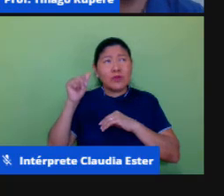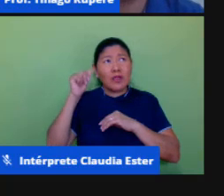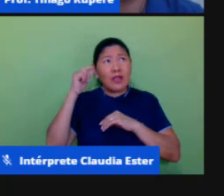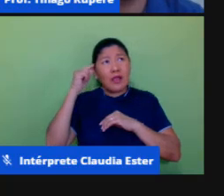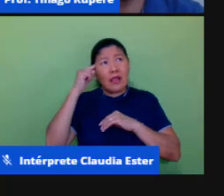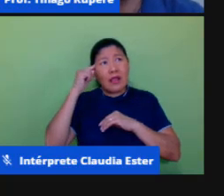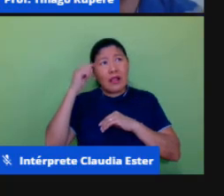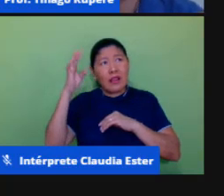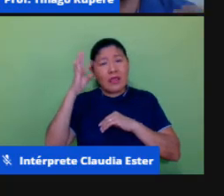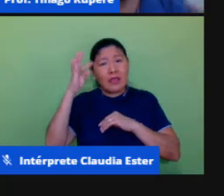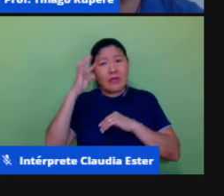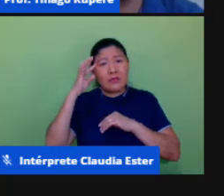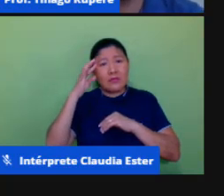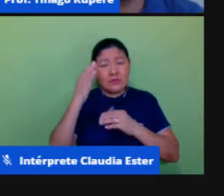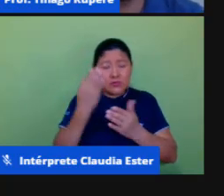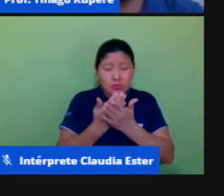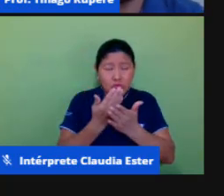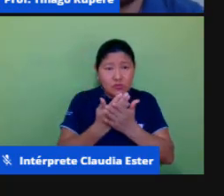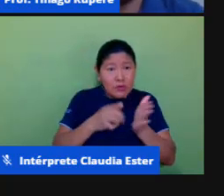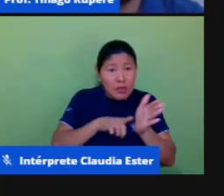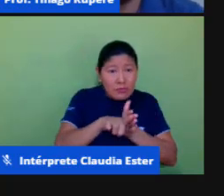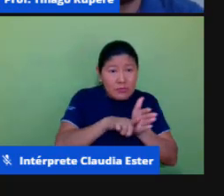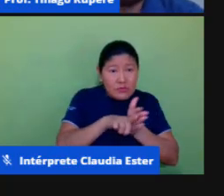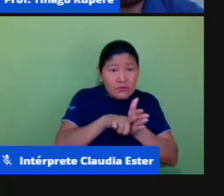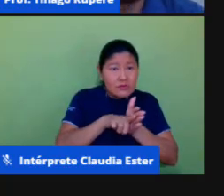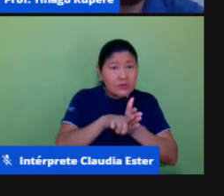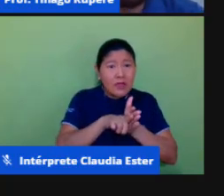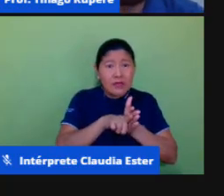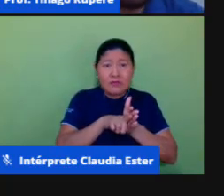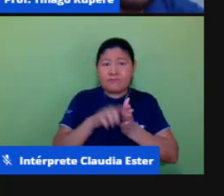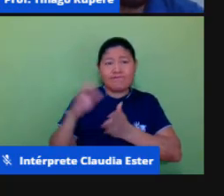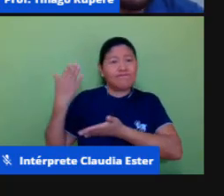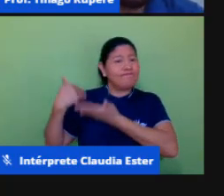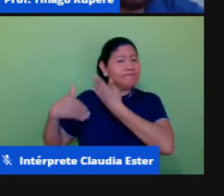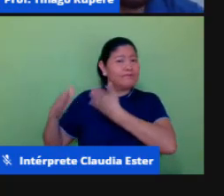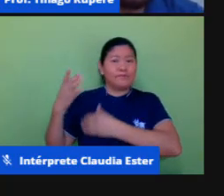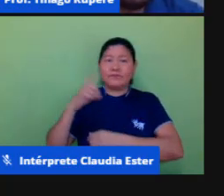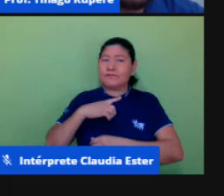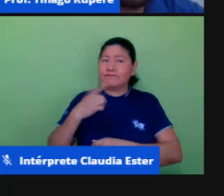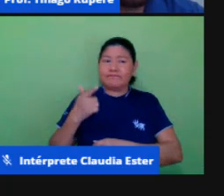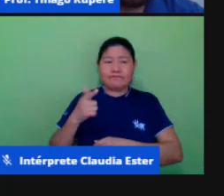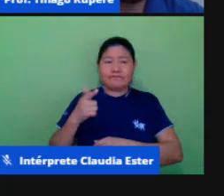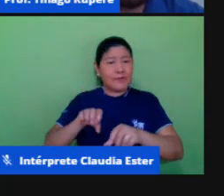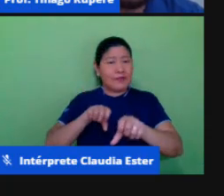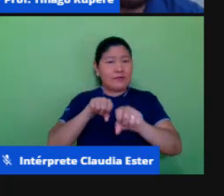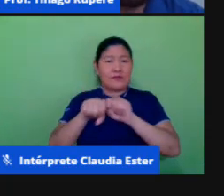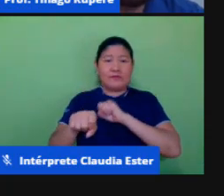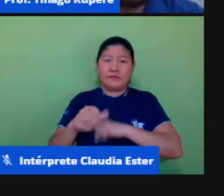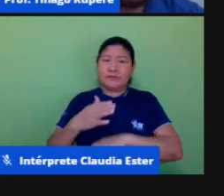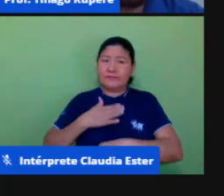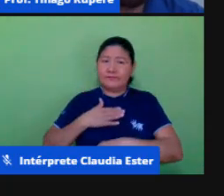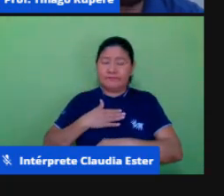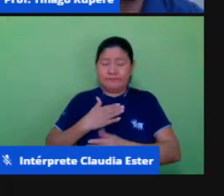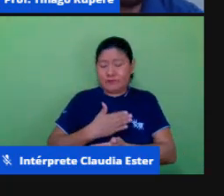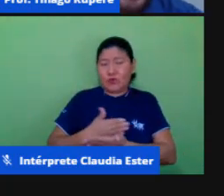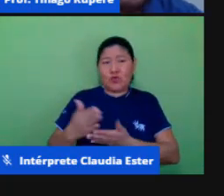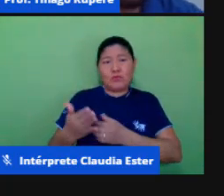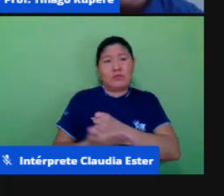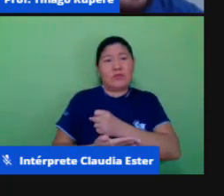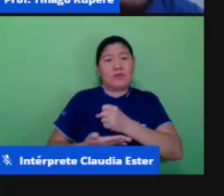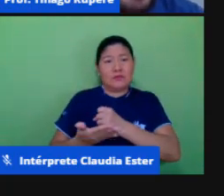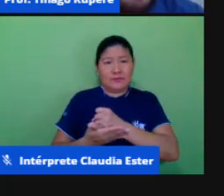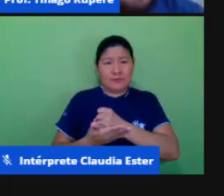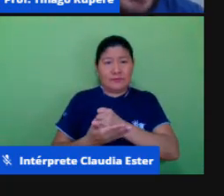nós eu, por exemplo, não tive acesso a isso aí na minha formação inicial. Né? Mas por